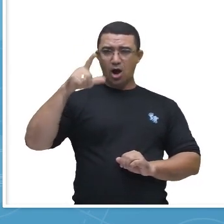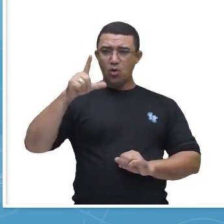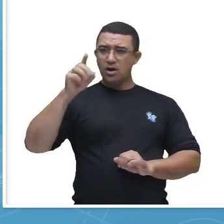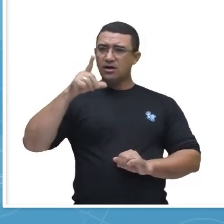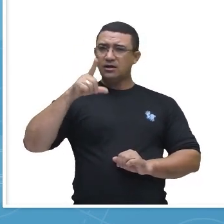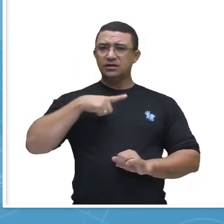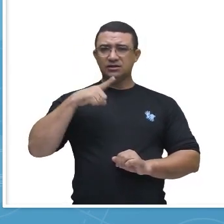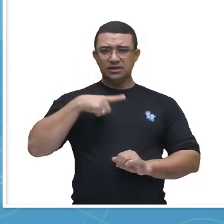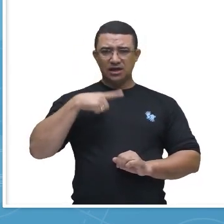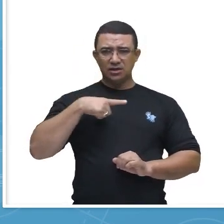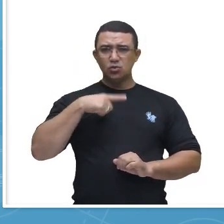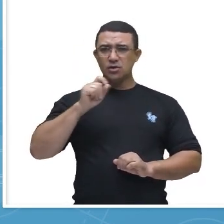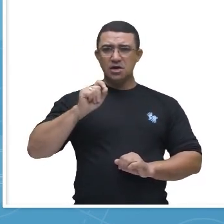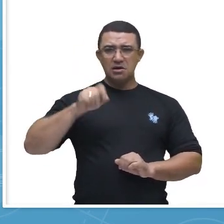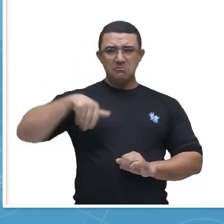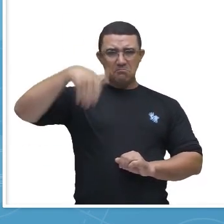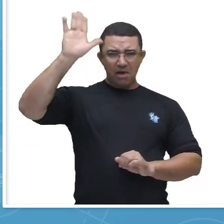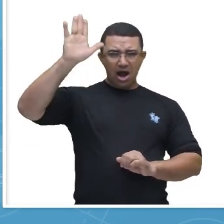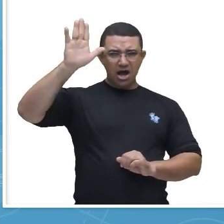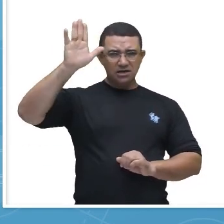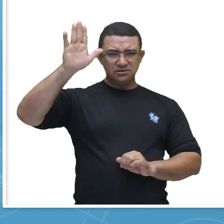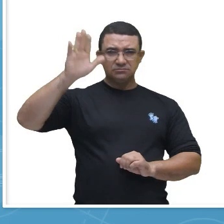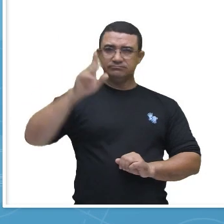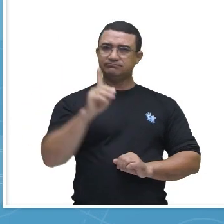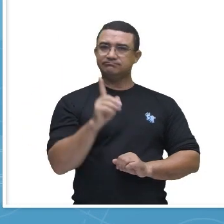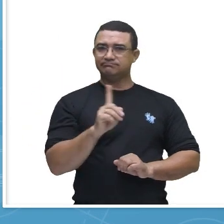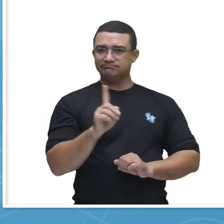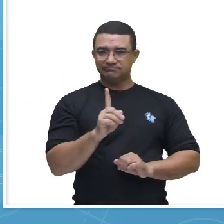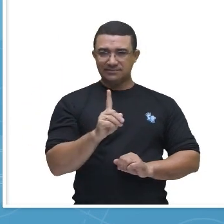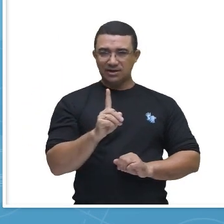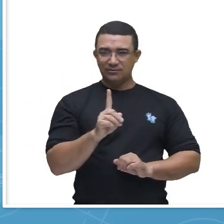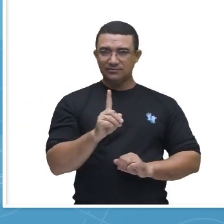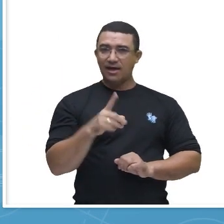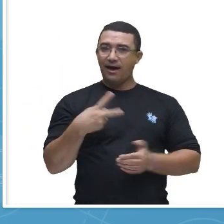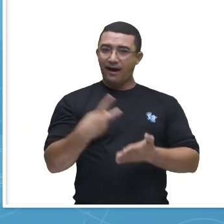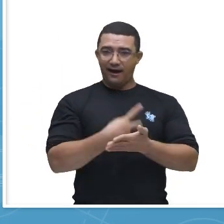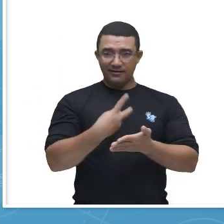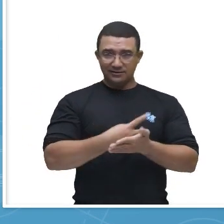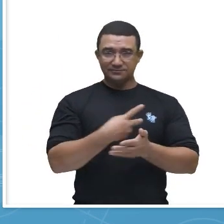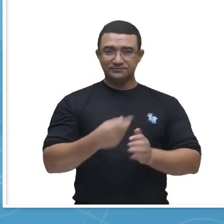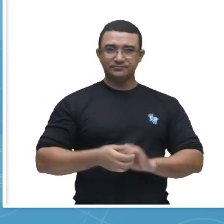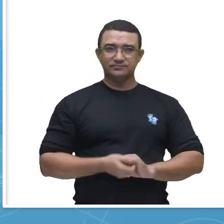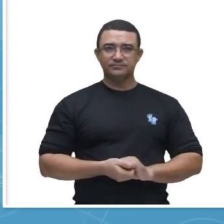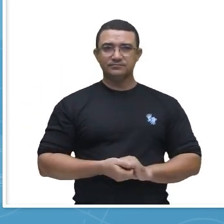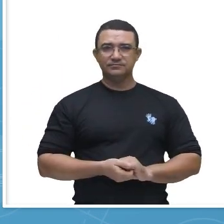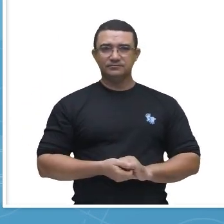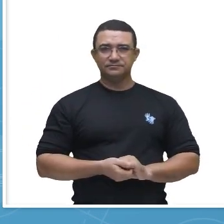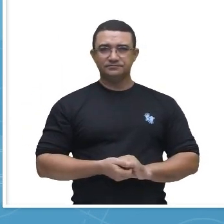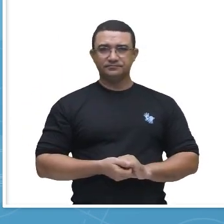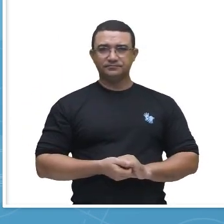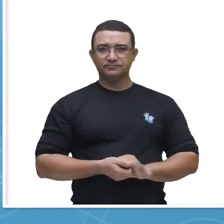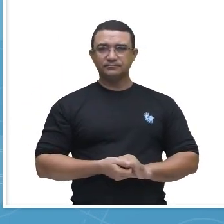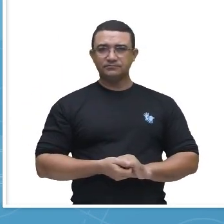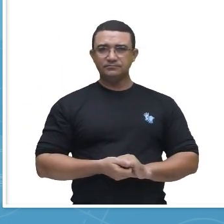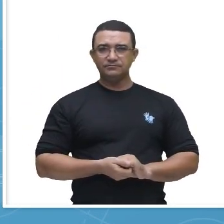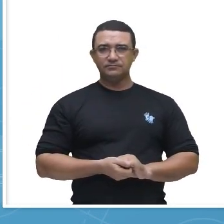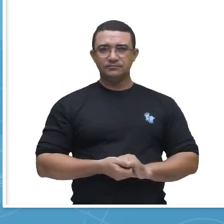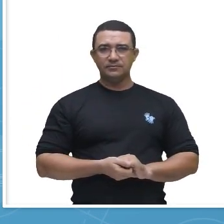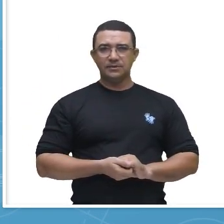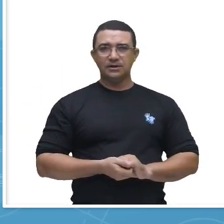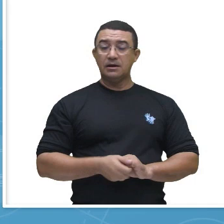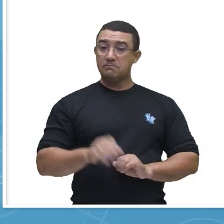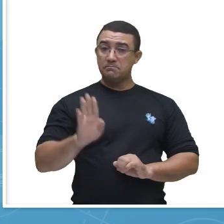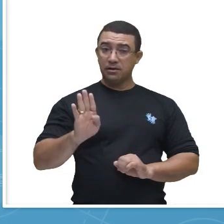tá? Linha do Equador tem a maior incidência. Letra B. O que que tornou essa alternativa errada,